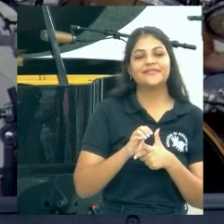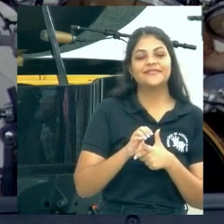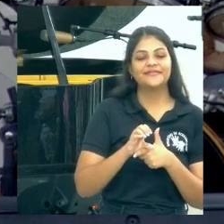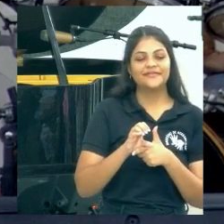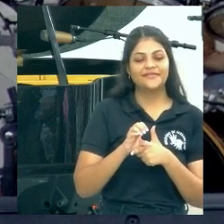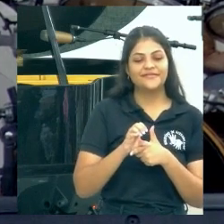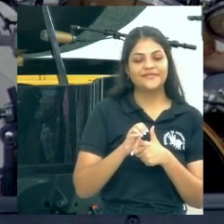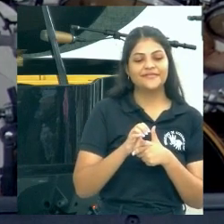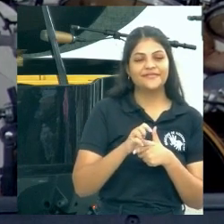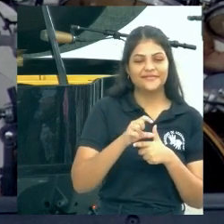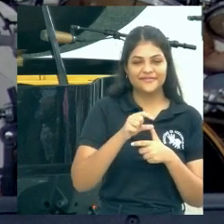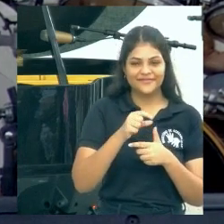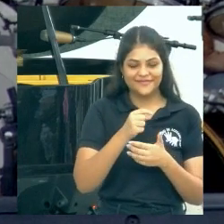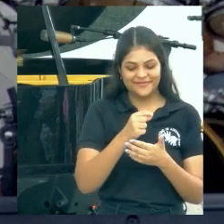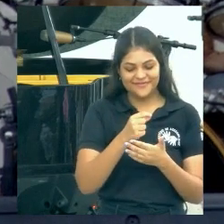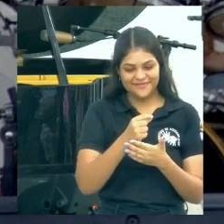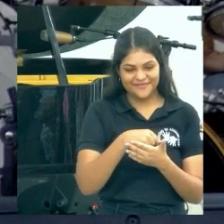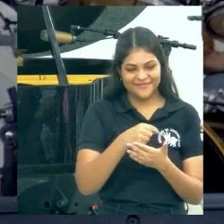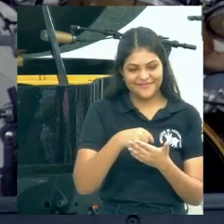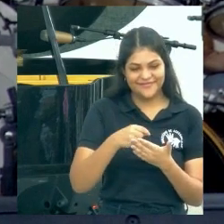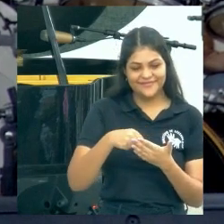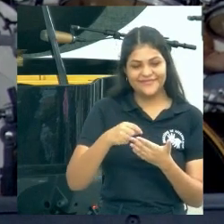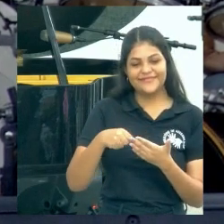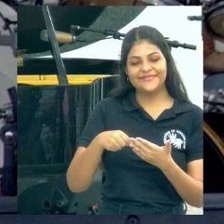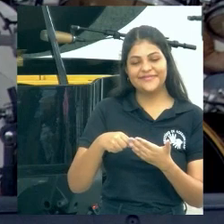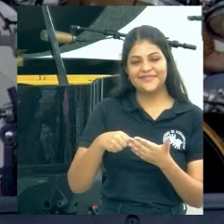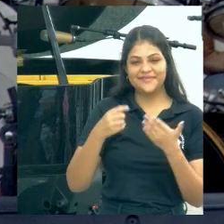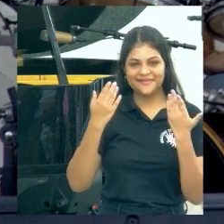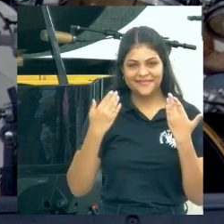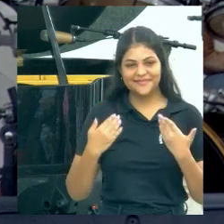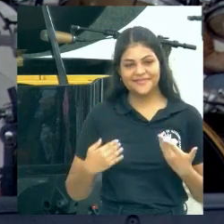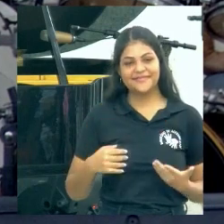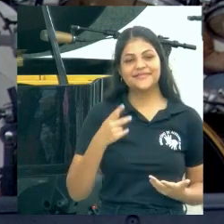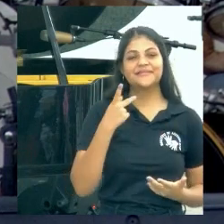fazê-lo, o digitador, que é este que vos fala.